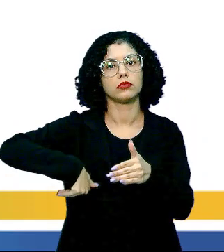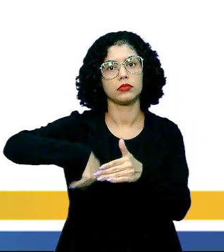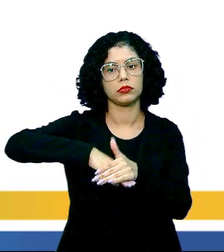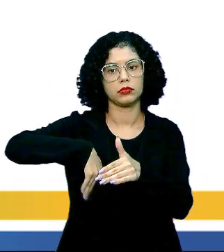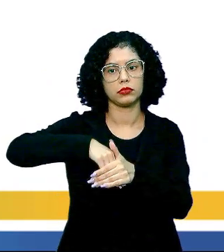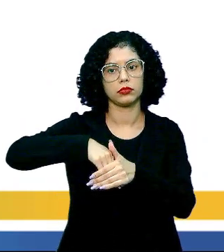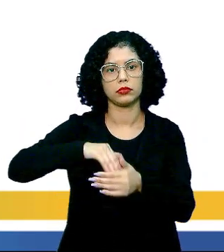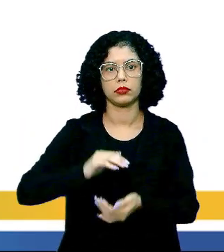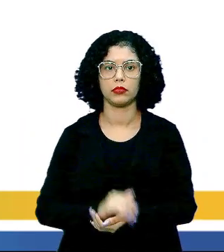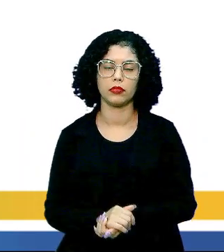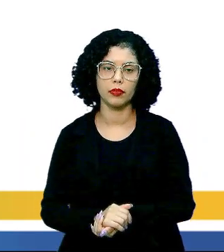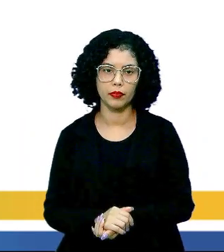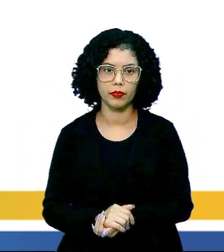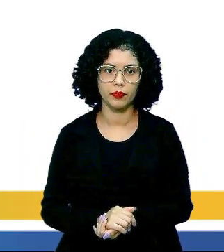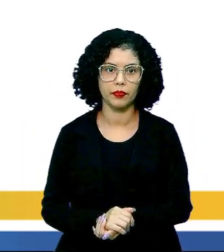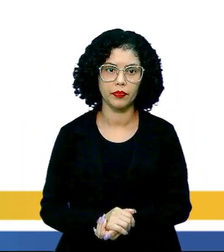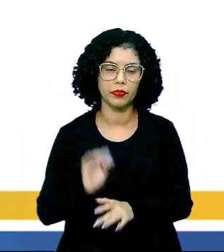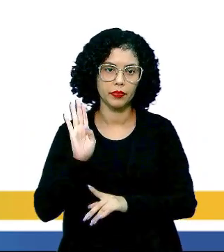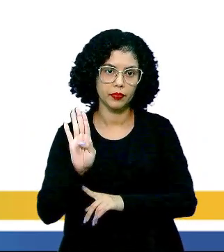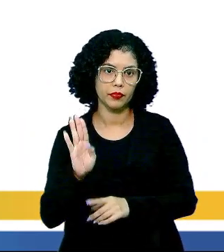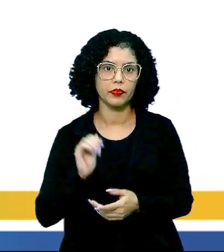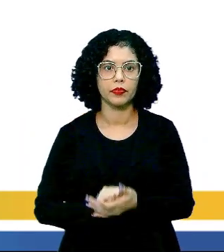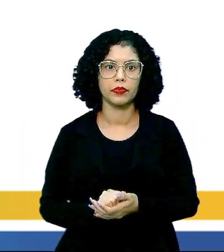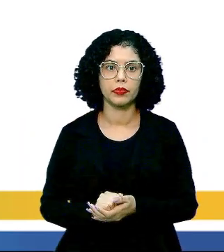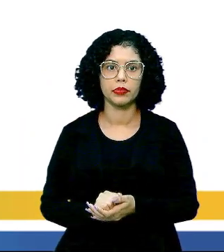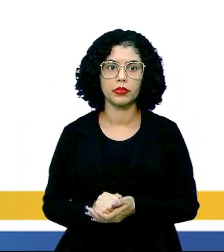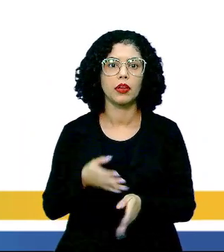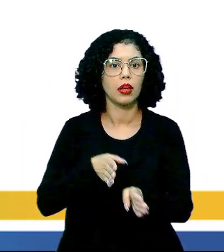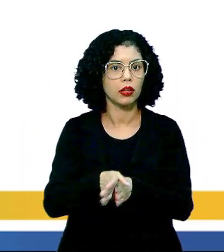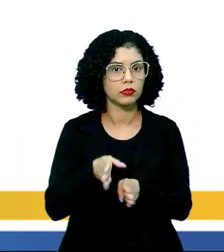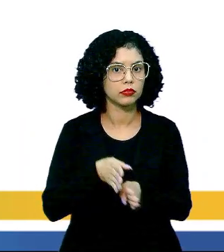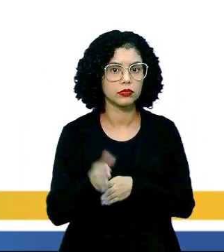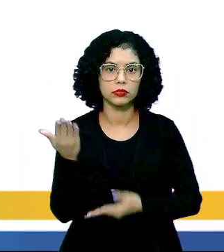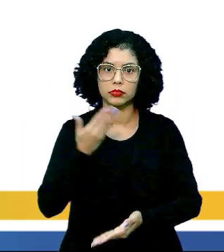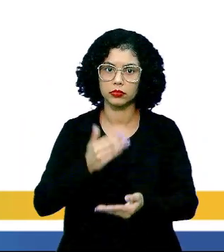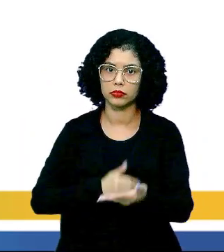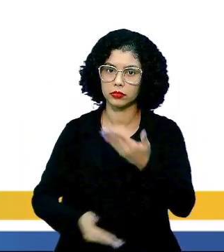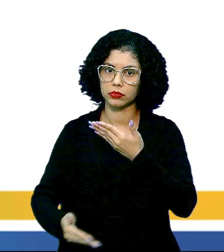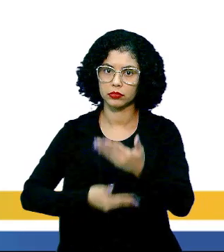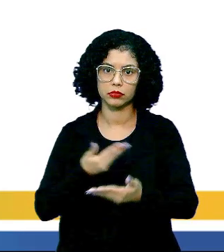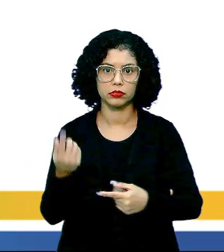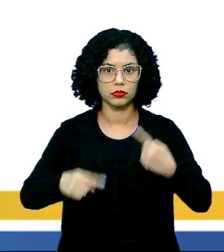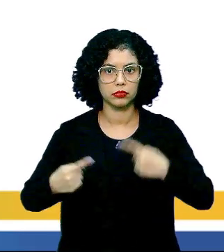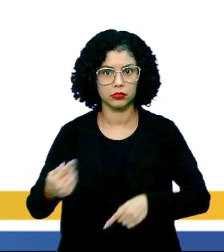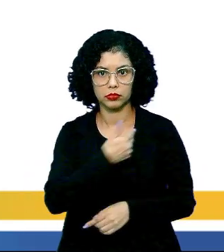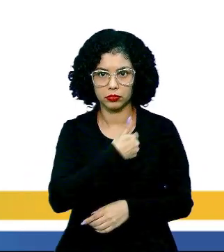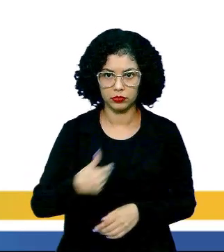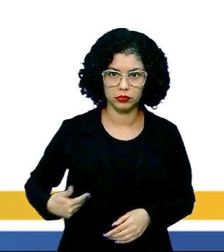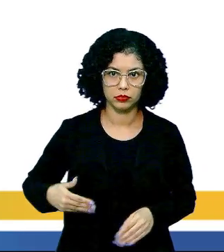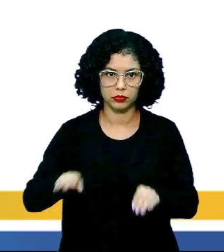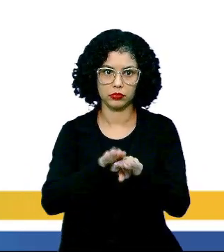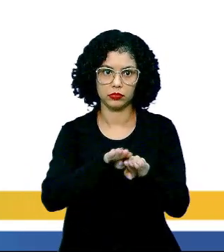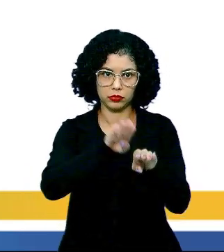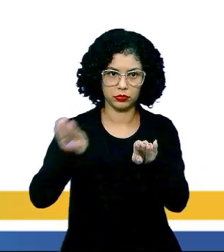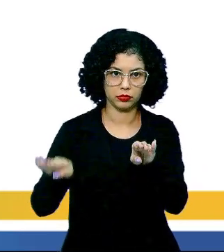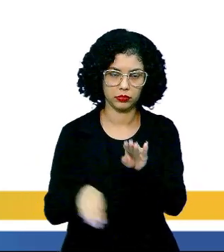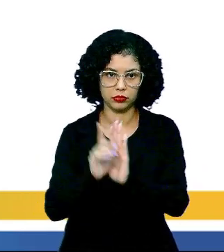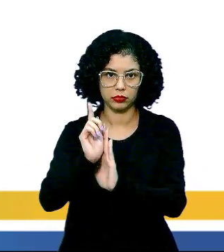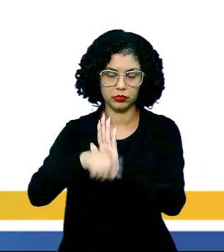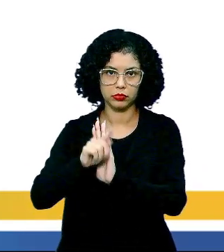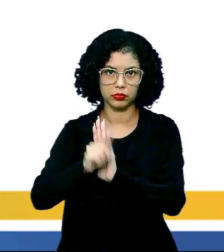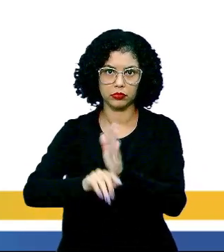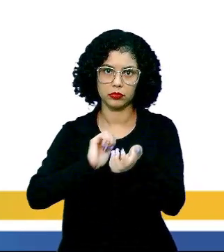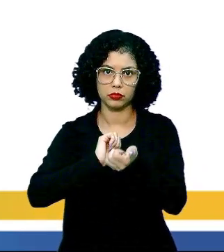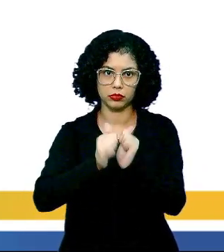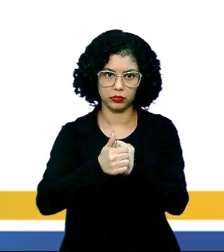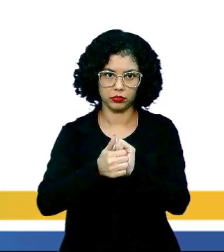em eventos esportivos. Letra B, estimular o compartilhamento de políticas públicas